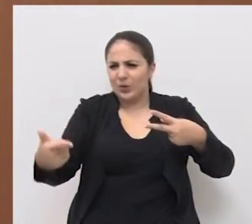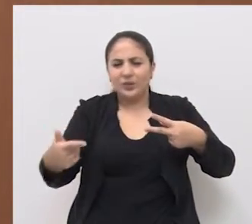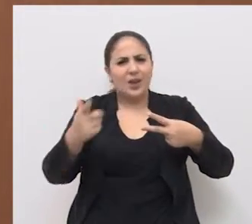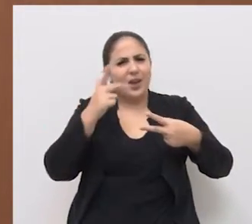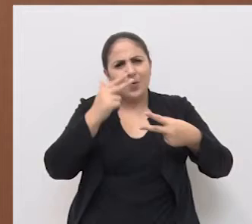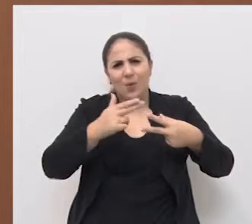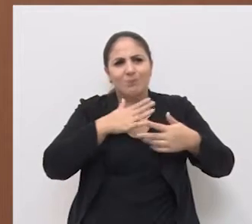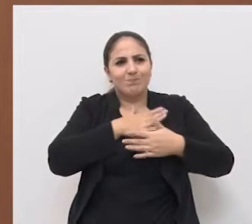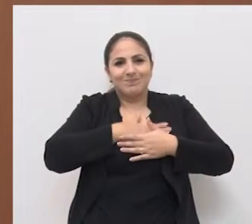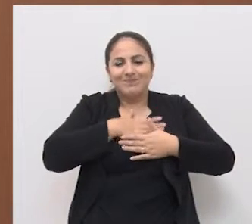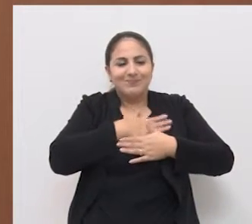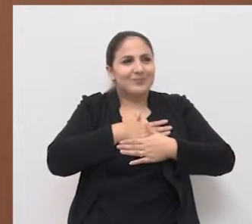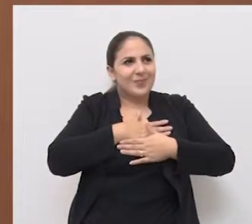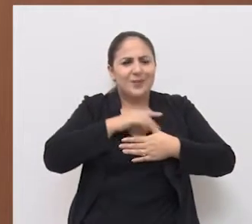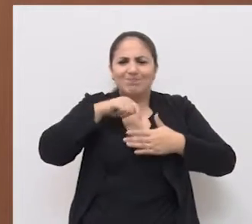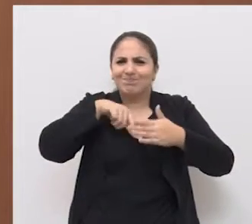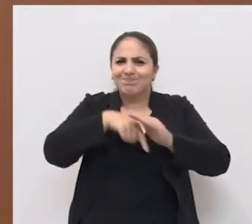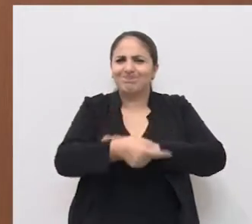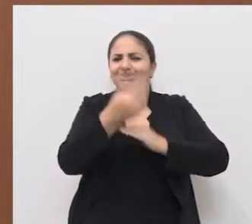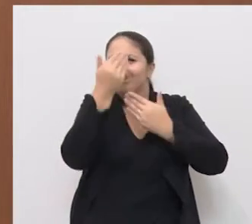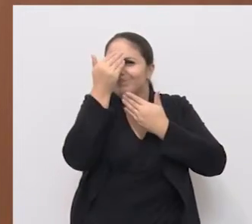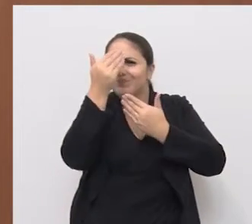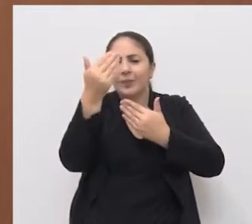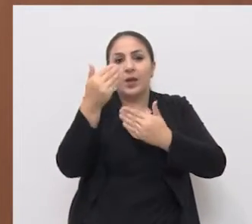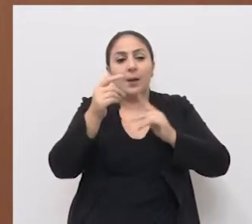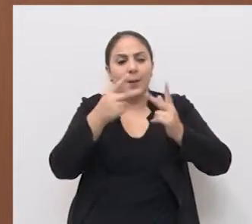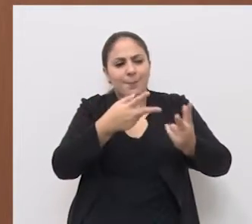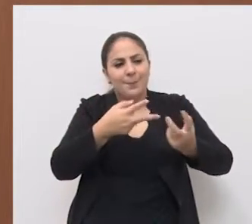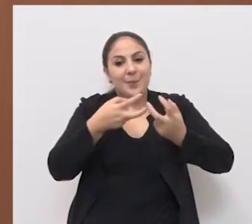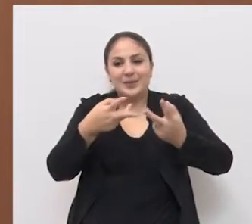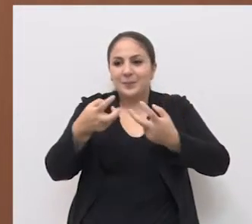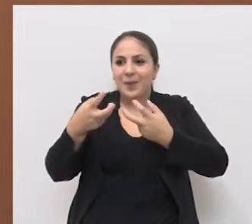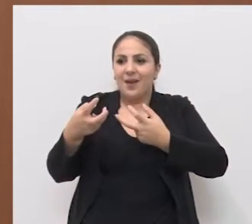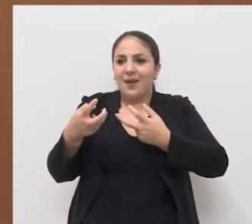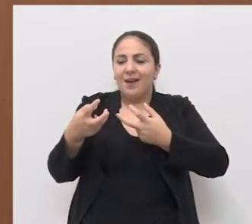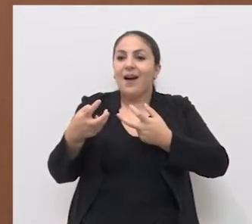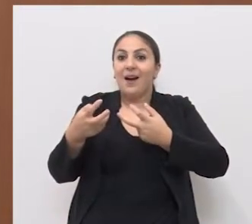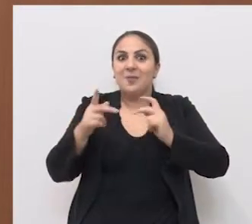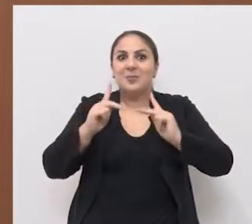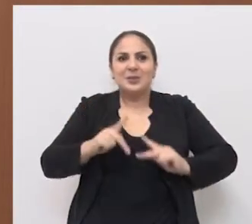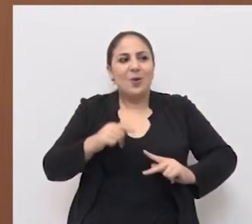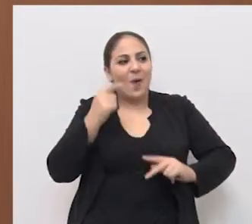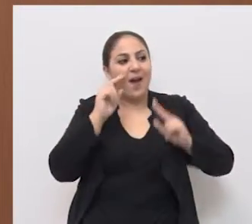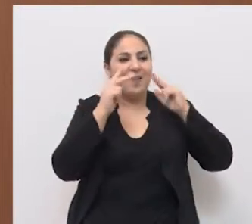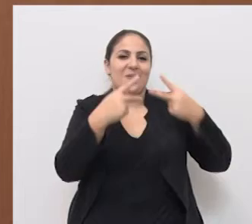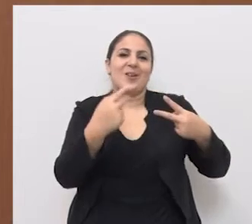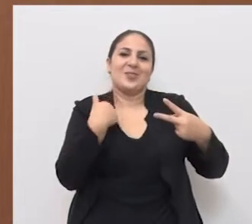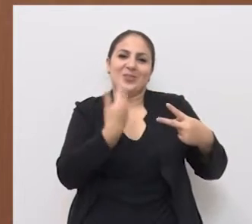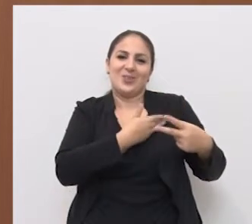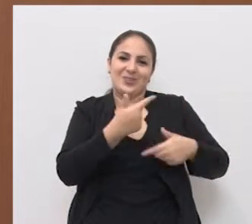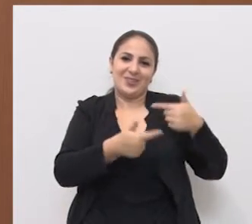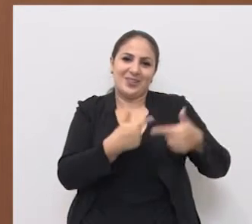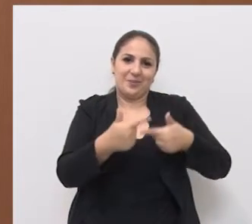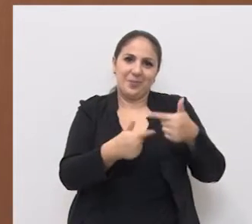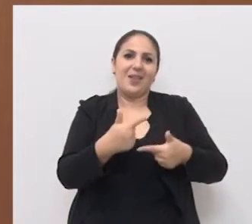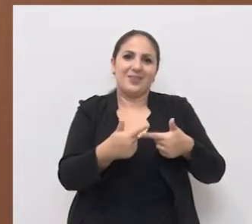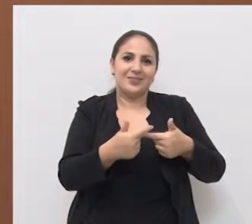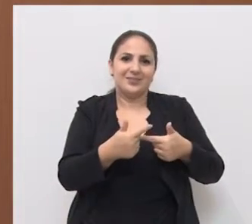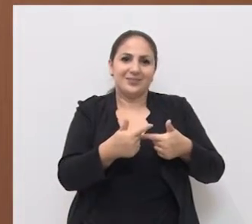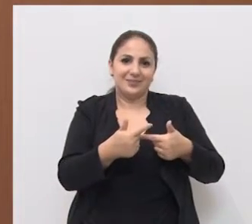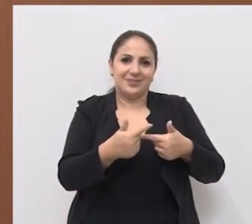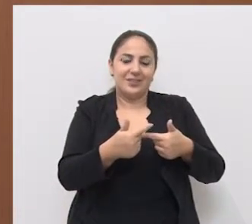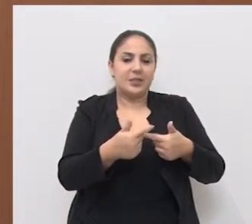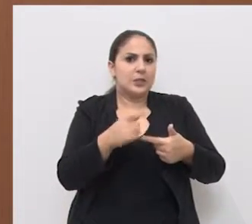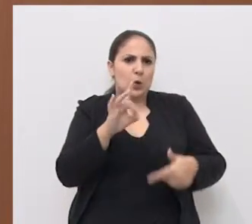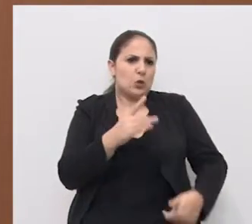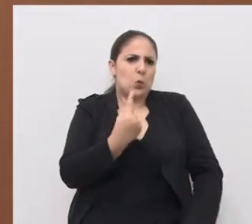sensação, é a sensação de profunda gratidão, da gente perceber que as pessoas notam, né, esse esforço, esse trabalho, que é